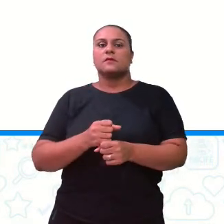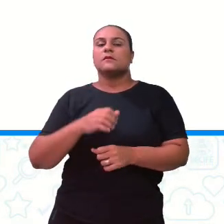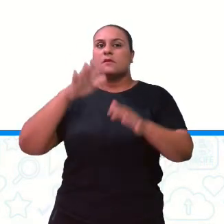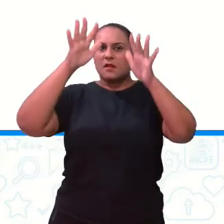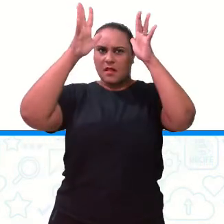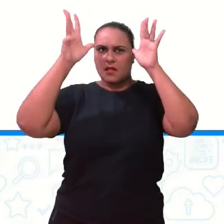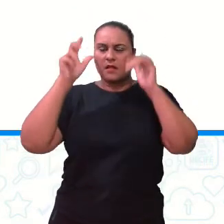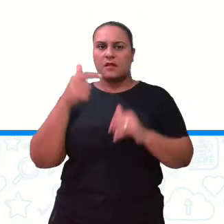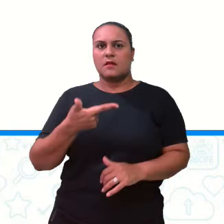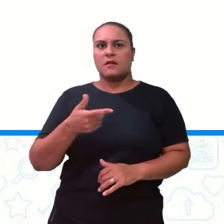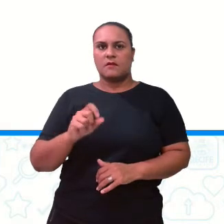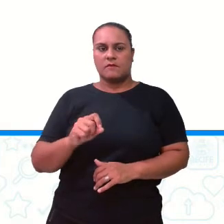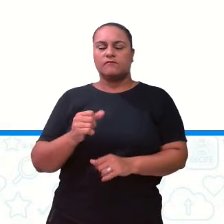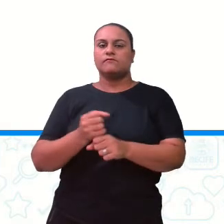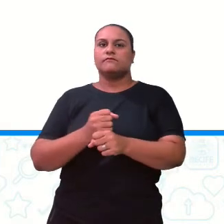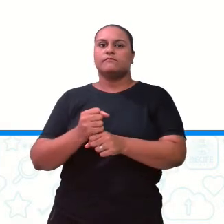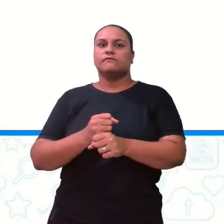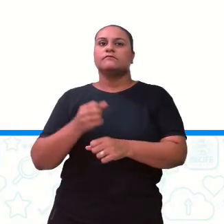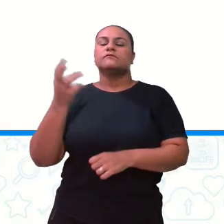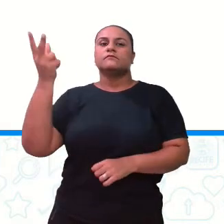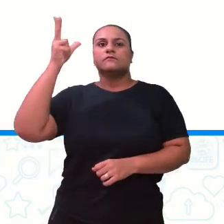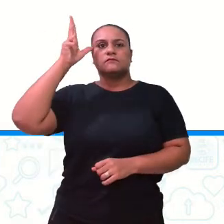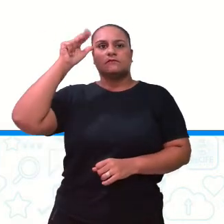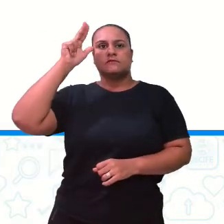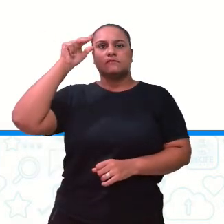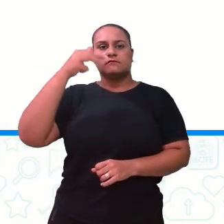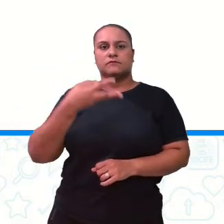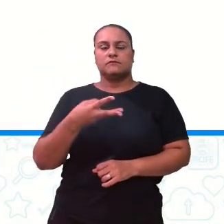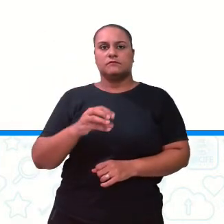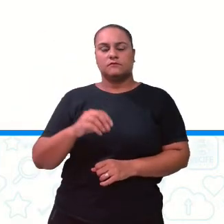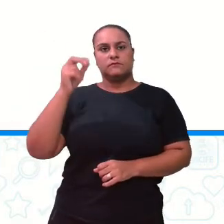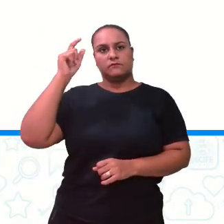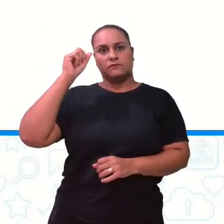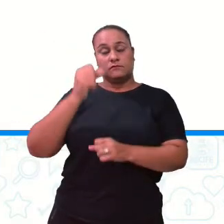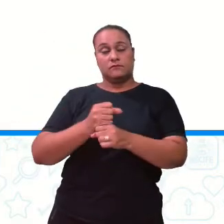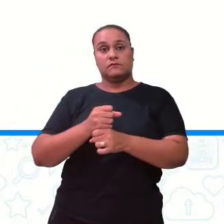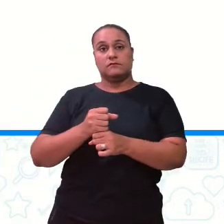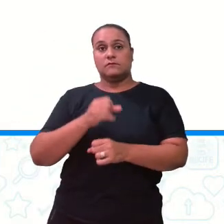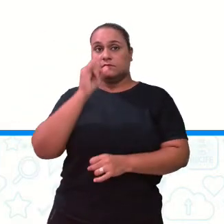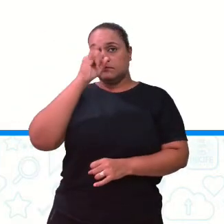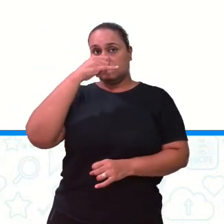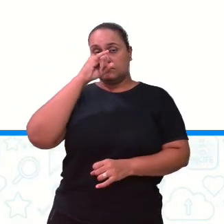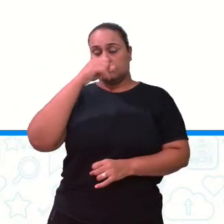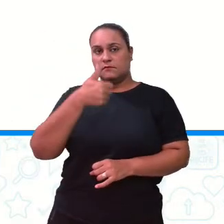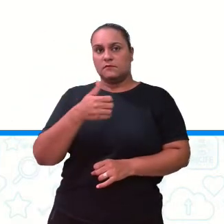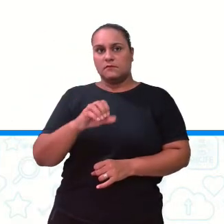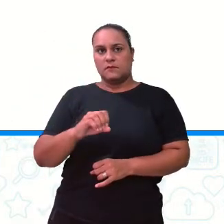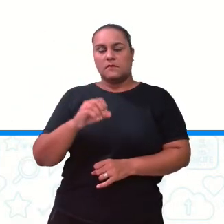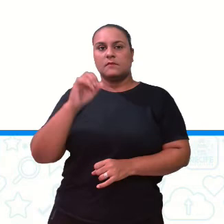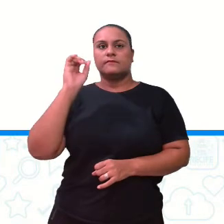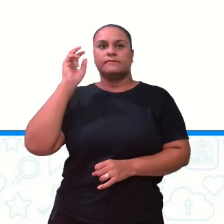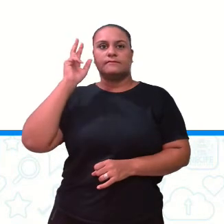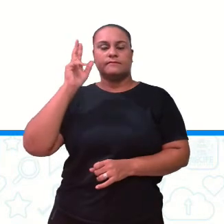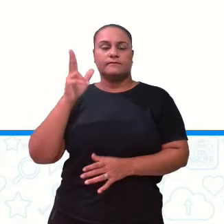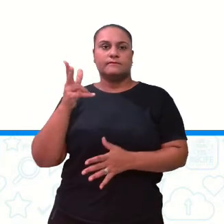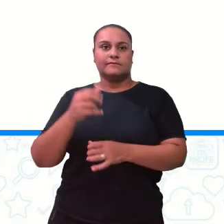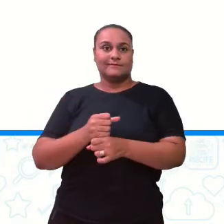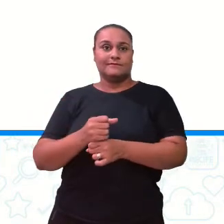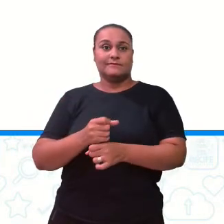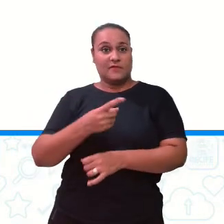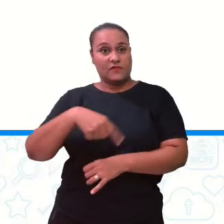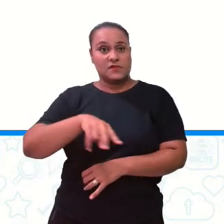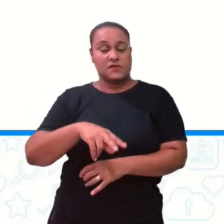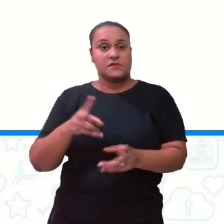20 anos, cavalo com 30 anos e o porco com 10 anos. Já